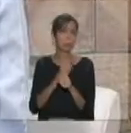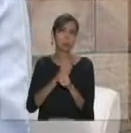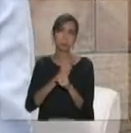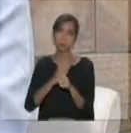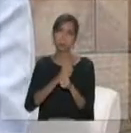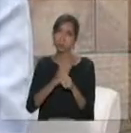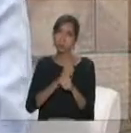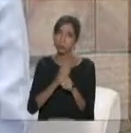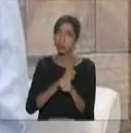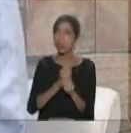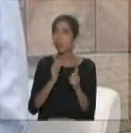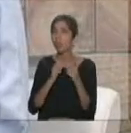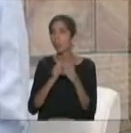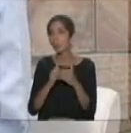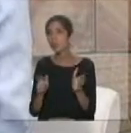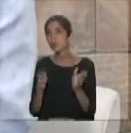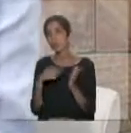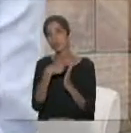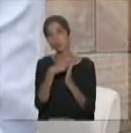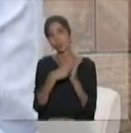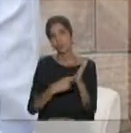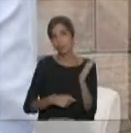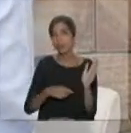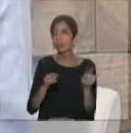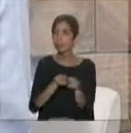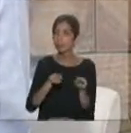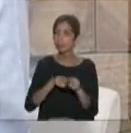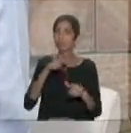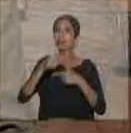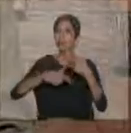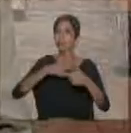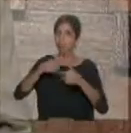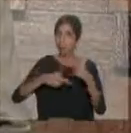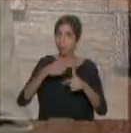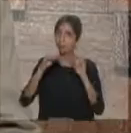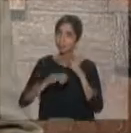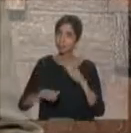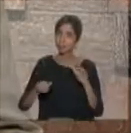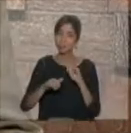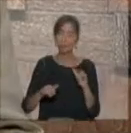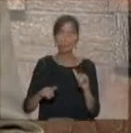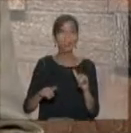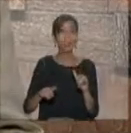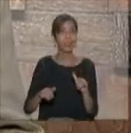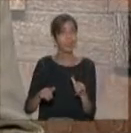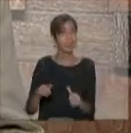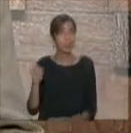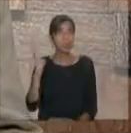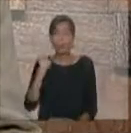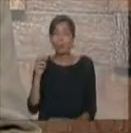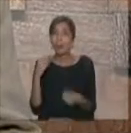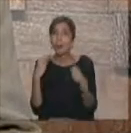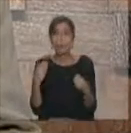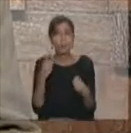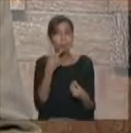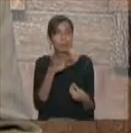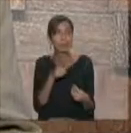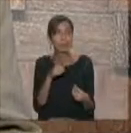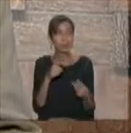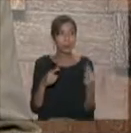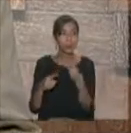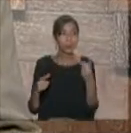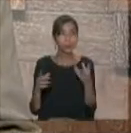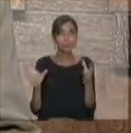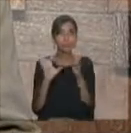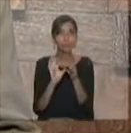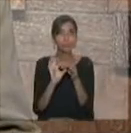muitos né? anos. Aí começou sua vida como escritor e ainda trabalhando em publicidade. Sim, sim. Eu não sei como eu consegui conciliar isso. É